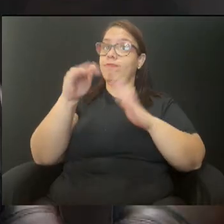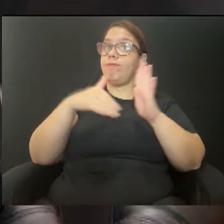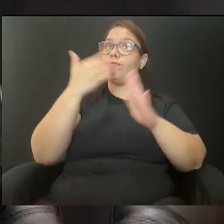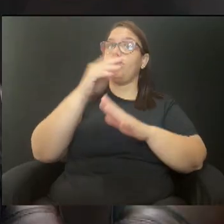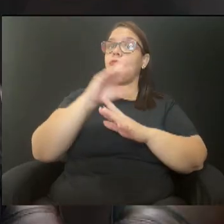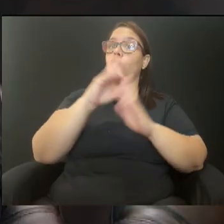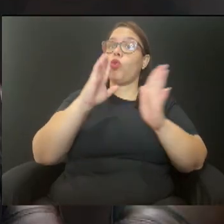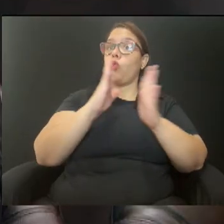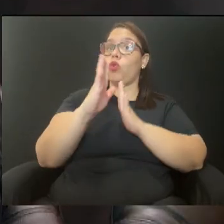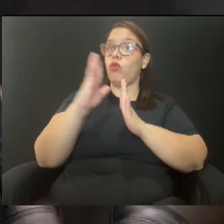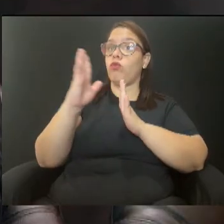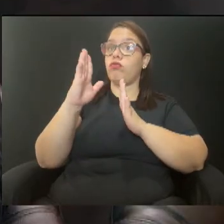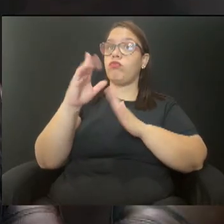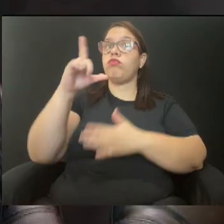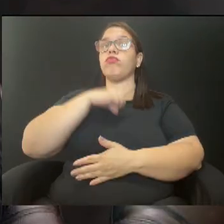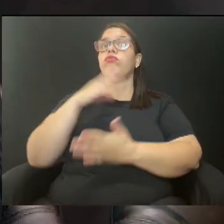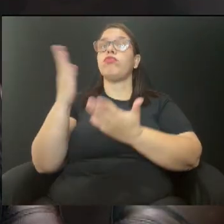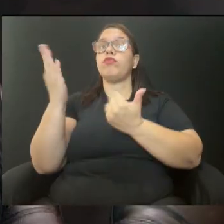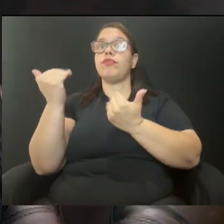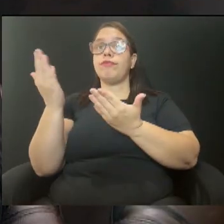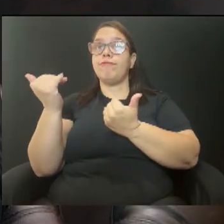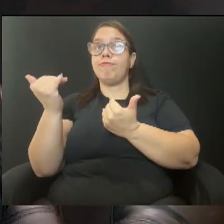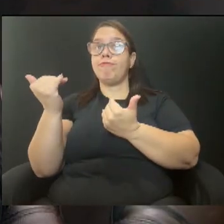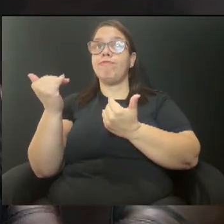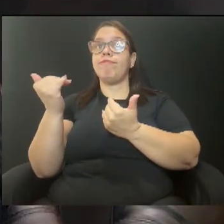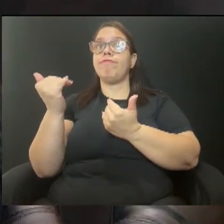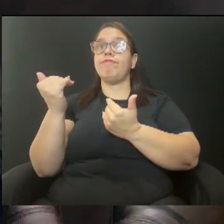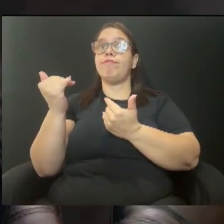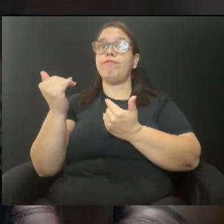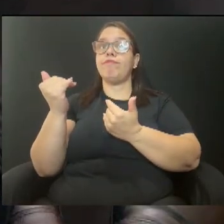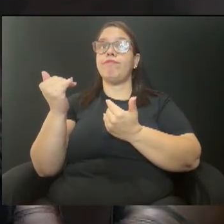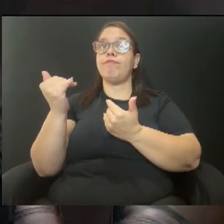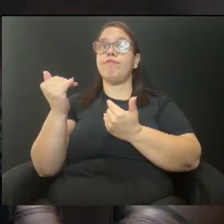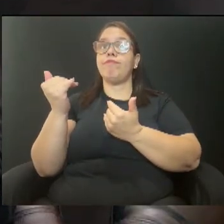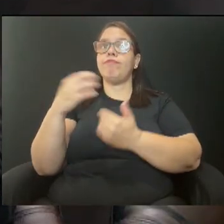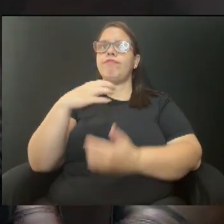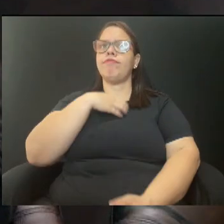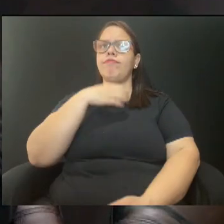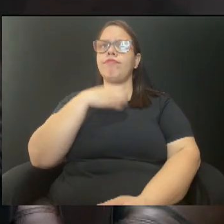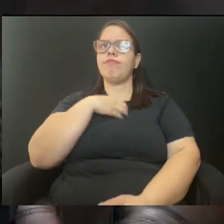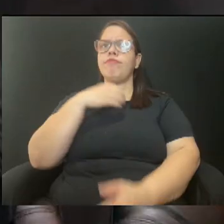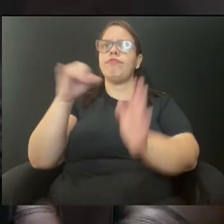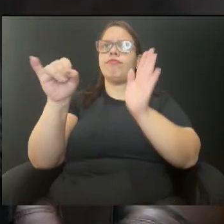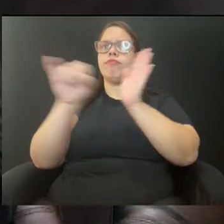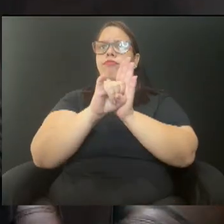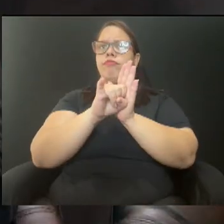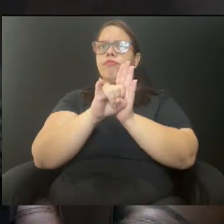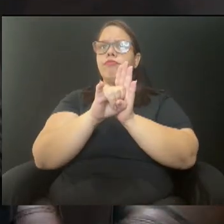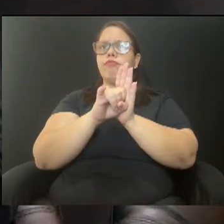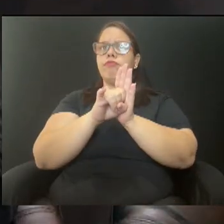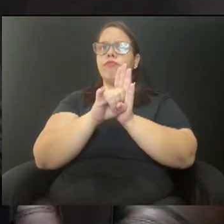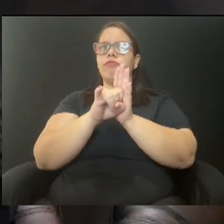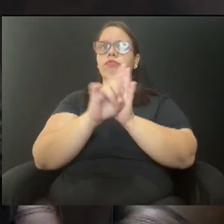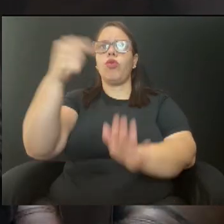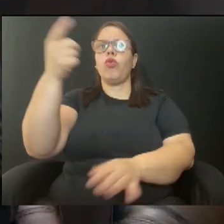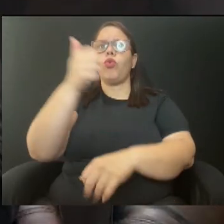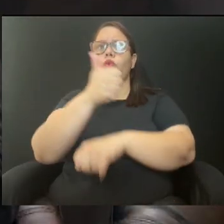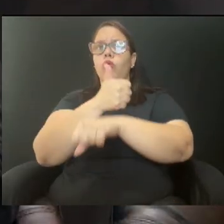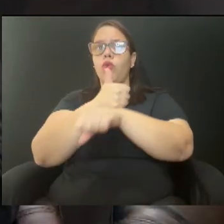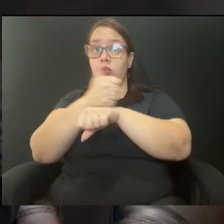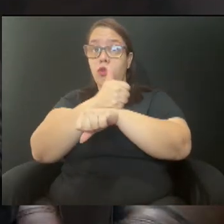vem o jovem, muitas vezes se sente identificado com outras profissões que surgiram